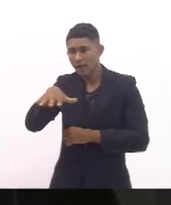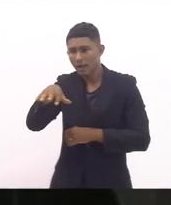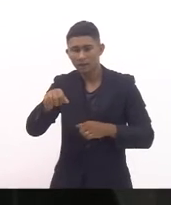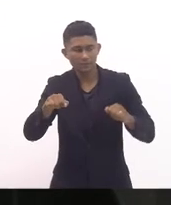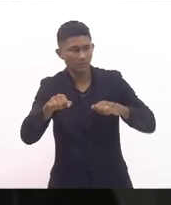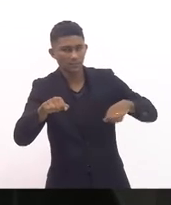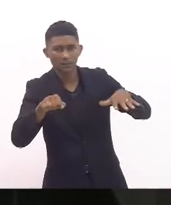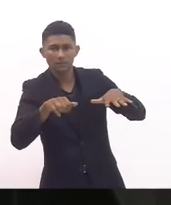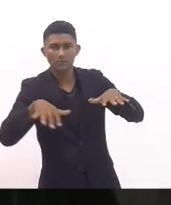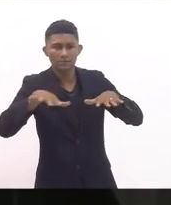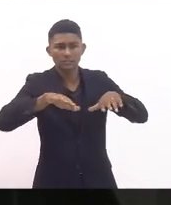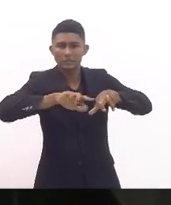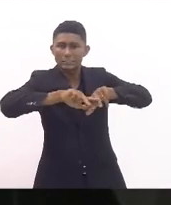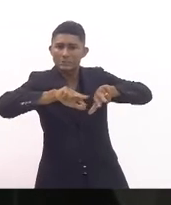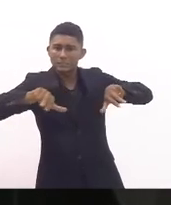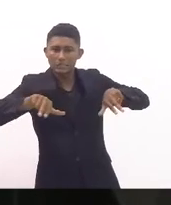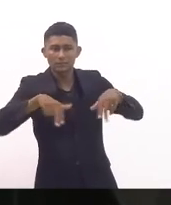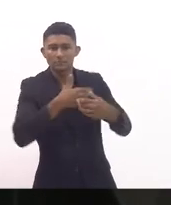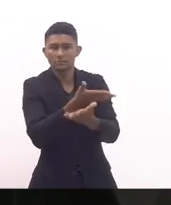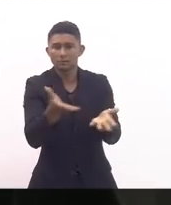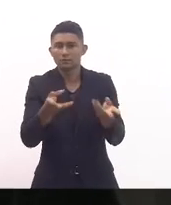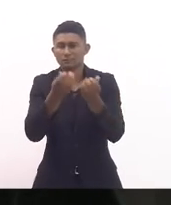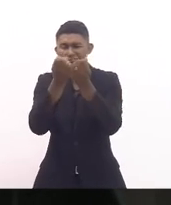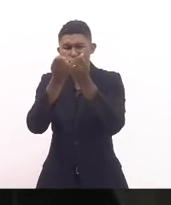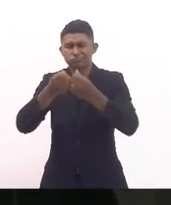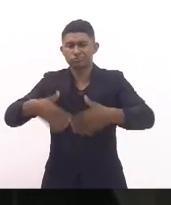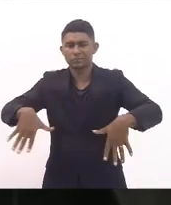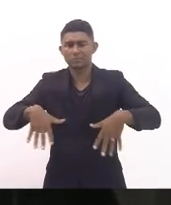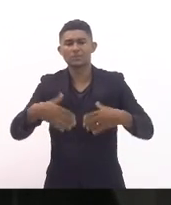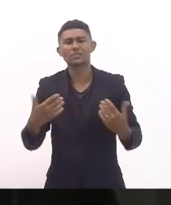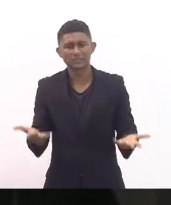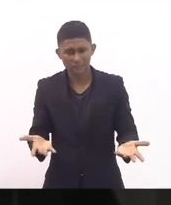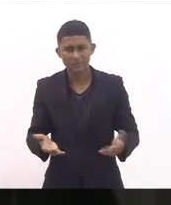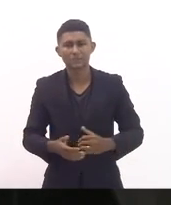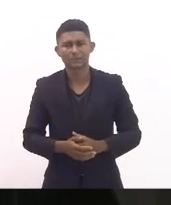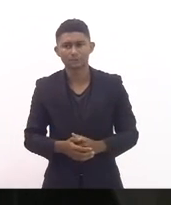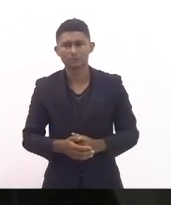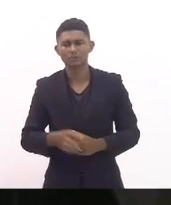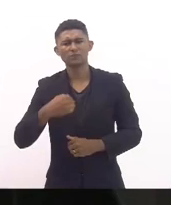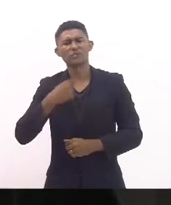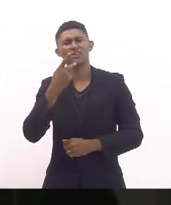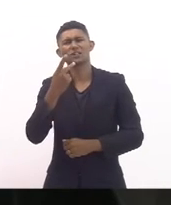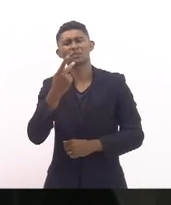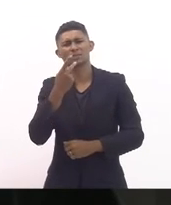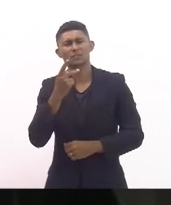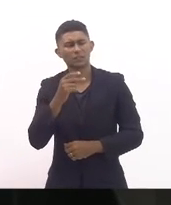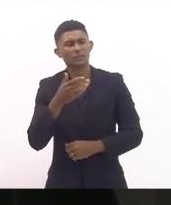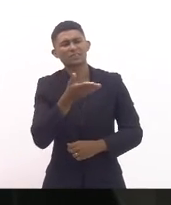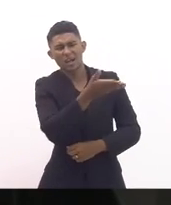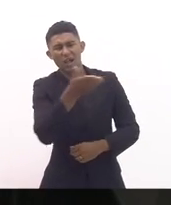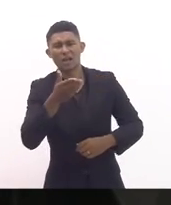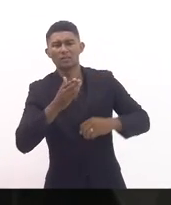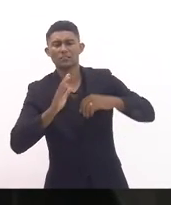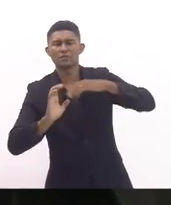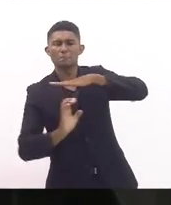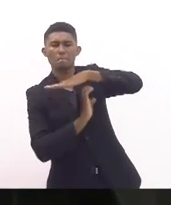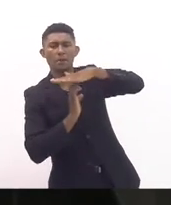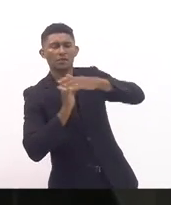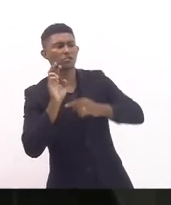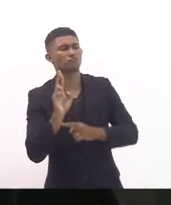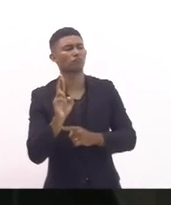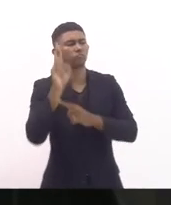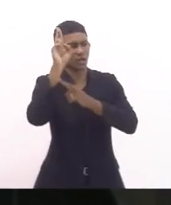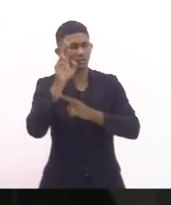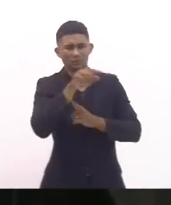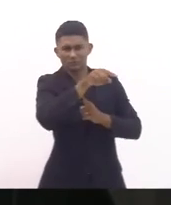brasileira foram profundamente afetados e aqui não estou propugnando que empresários que comprovadamente corrupto tenha qualquer tipo